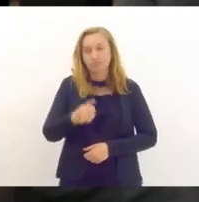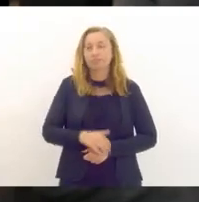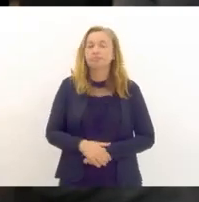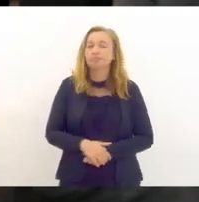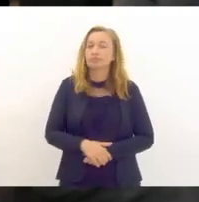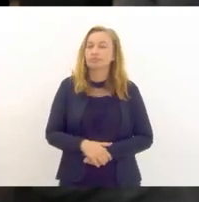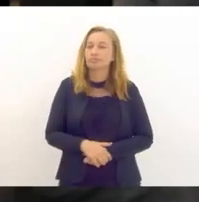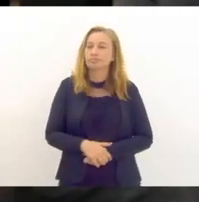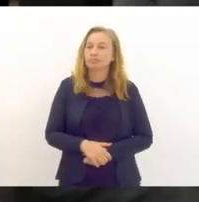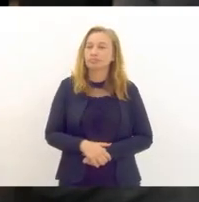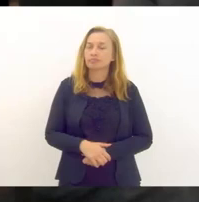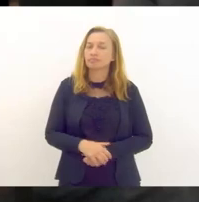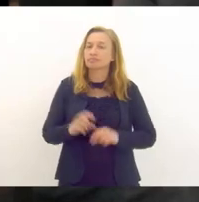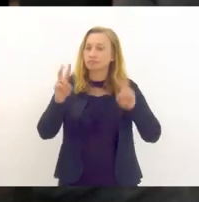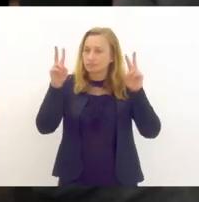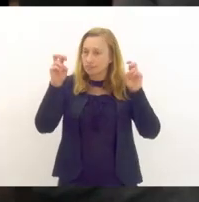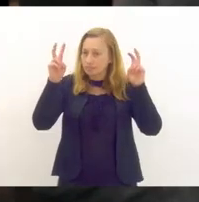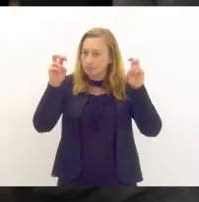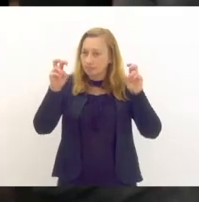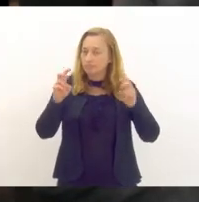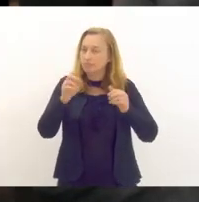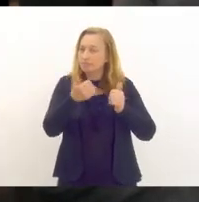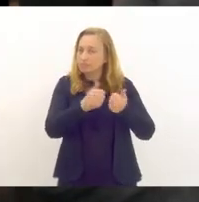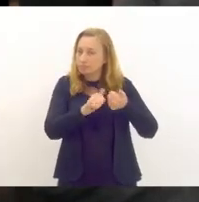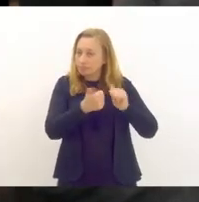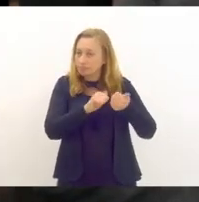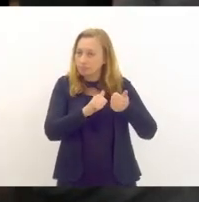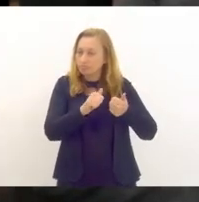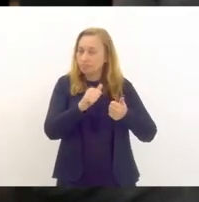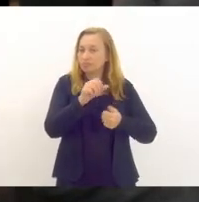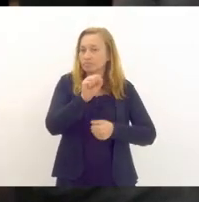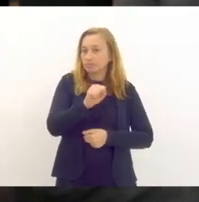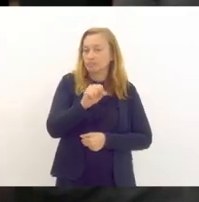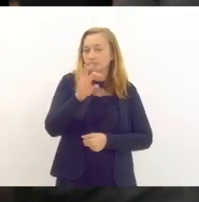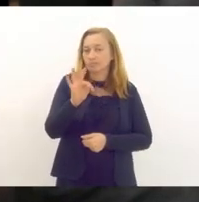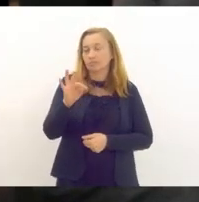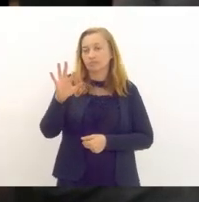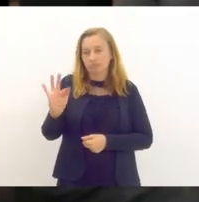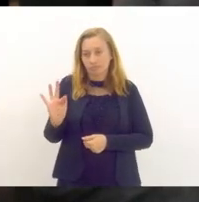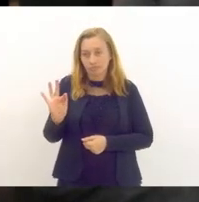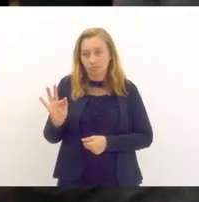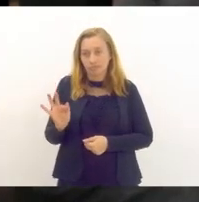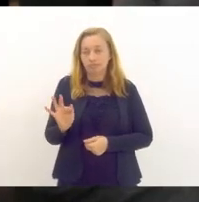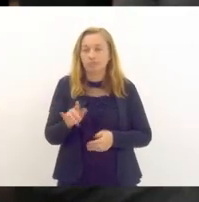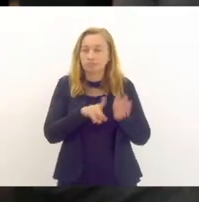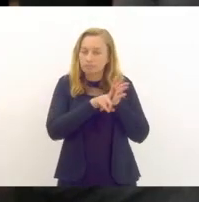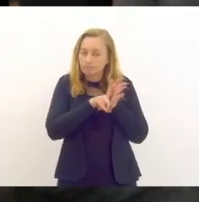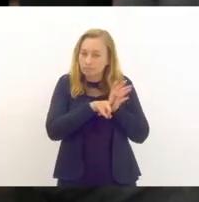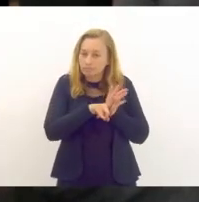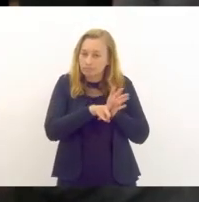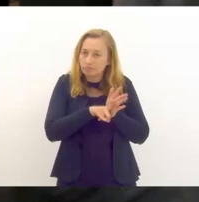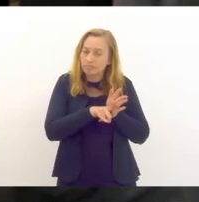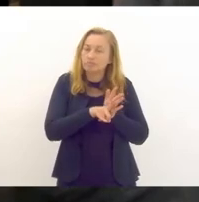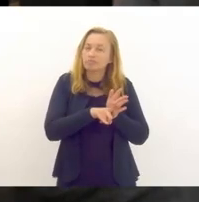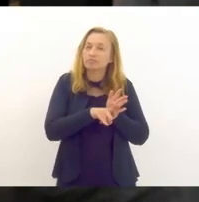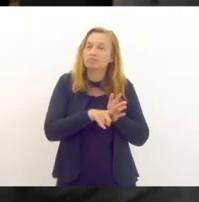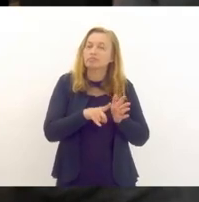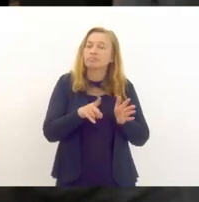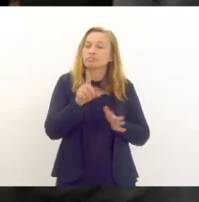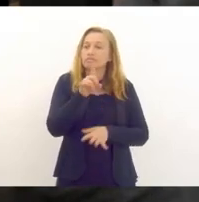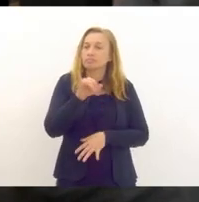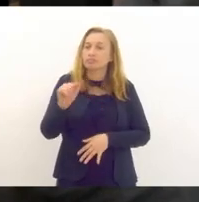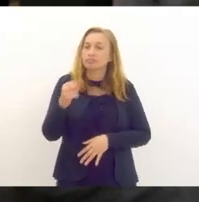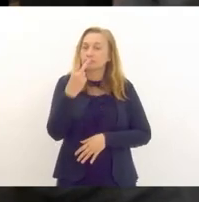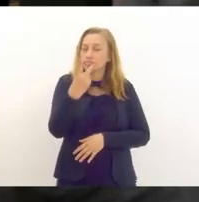daqui a pouco vai ser avaliada pelo STF o STF vai definir a partir do dia 2